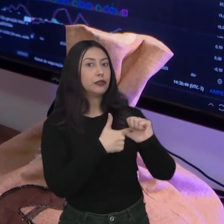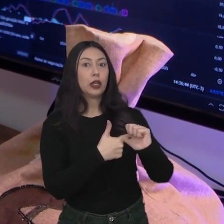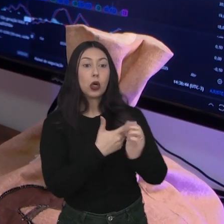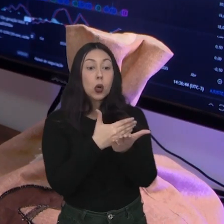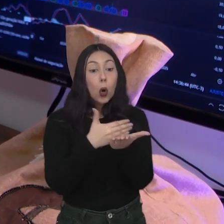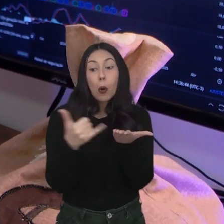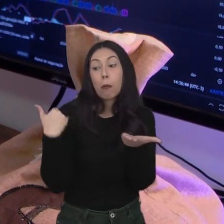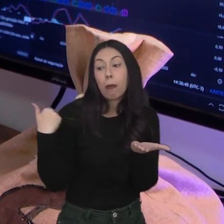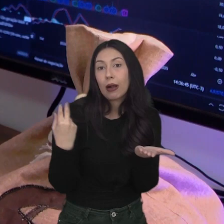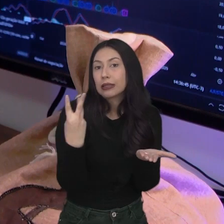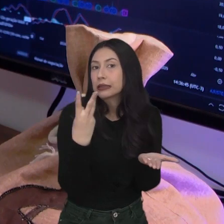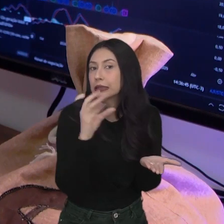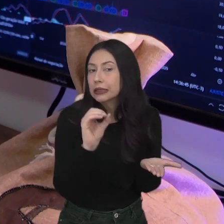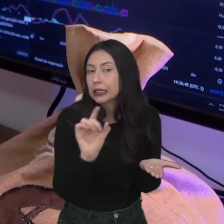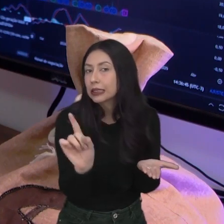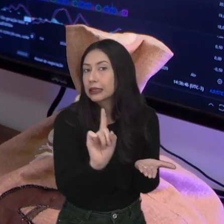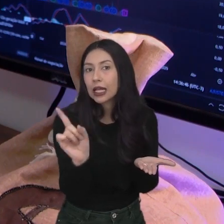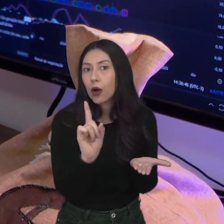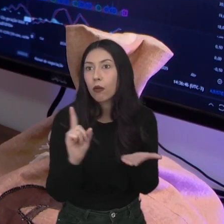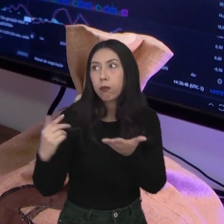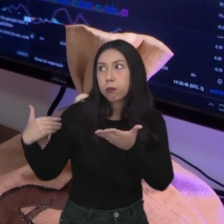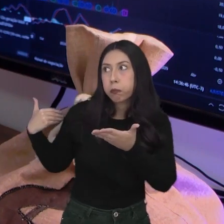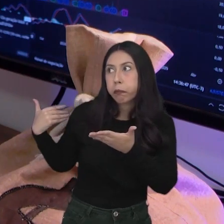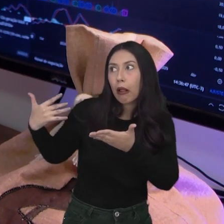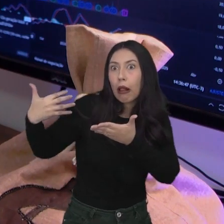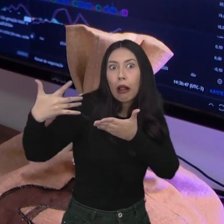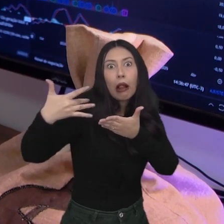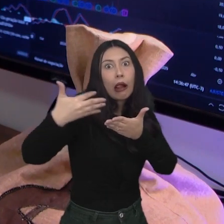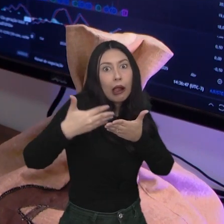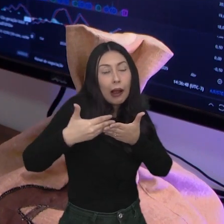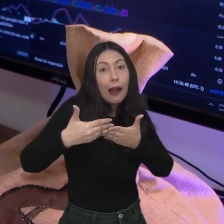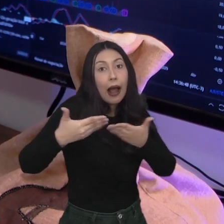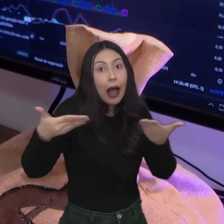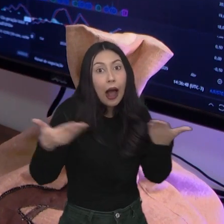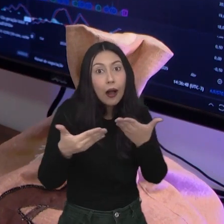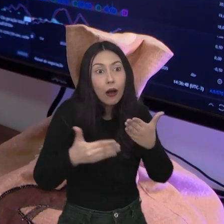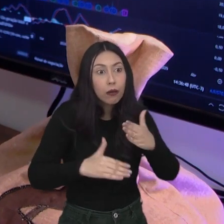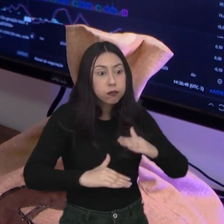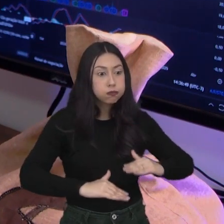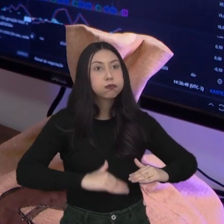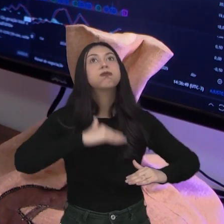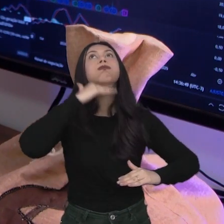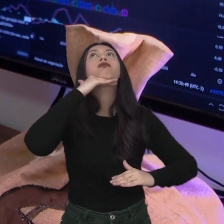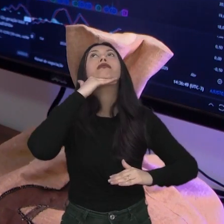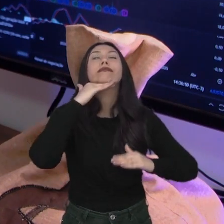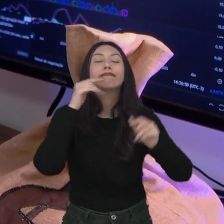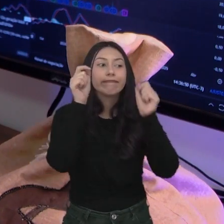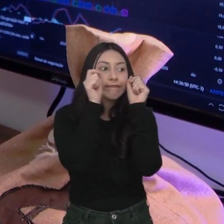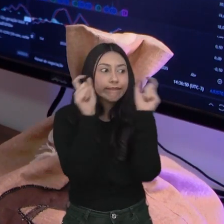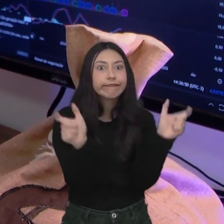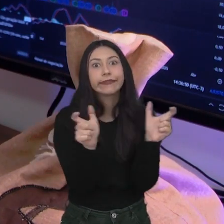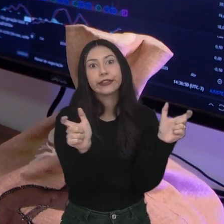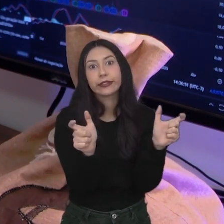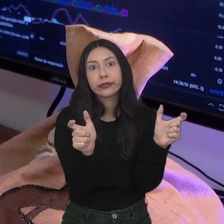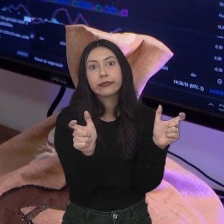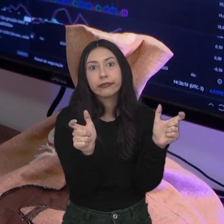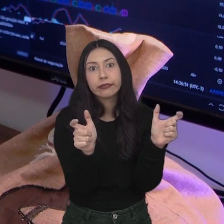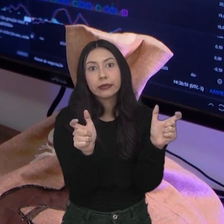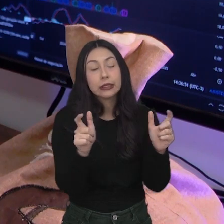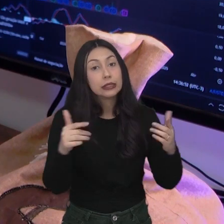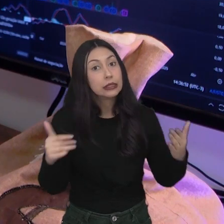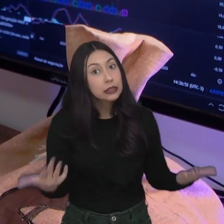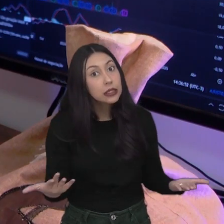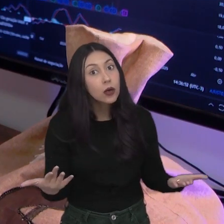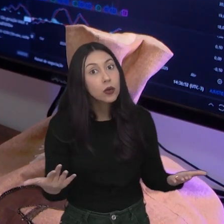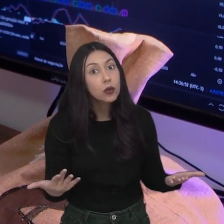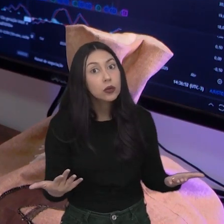dívida surgiu aos 30 anos, a dívida ela veio ao decorrer dos anos, só que aos 30 anos geralmente é quando as pessoas dão aquela acordada para poder